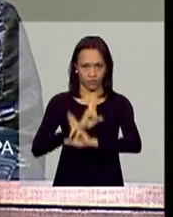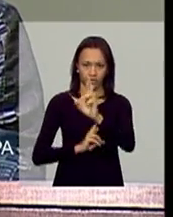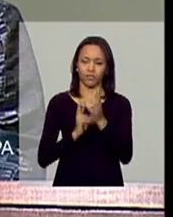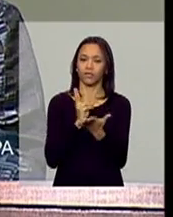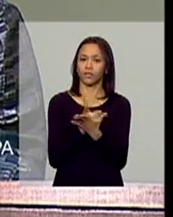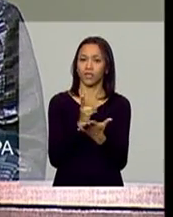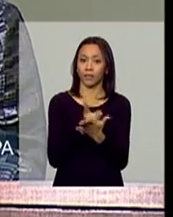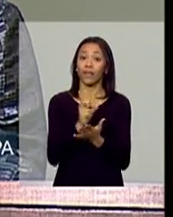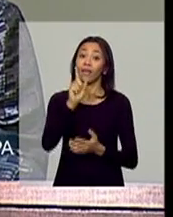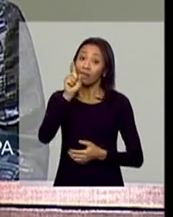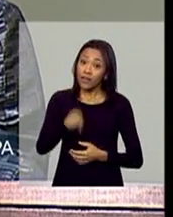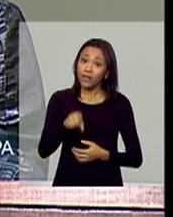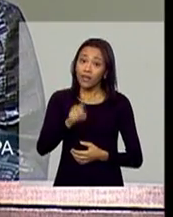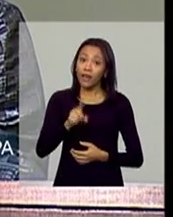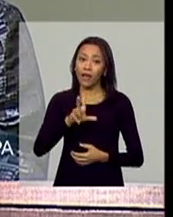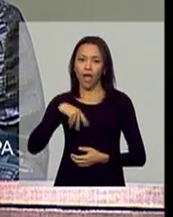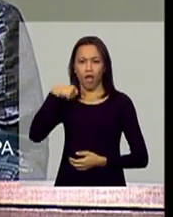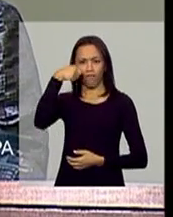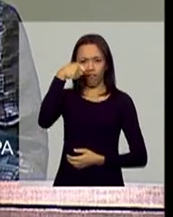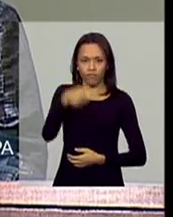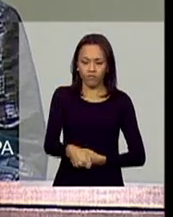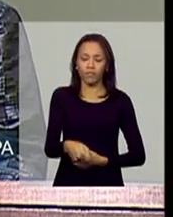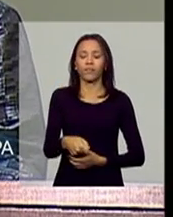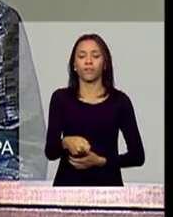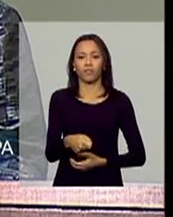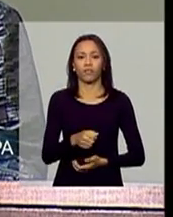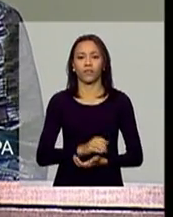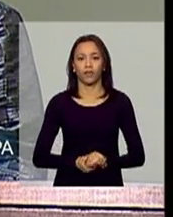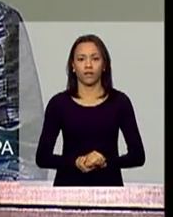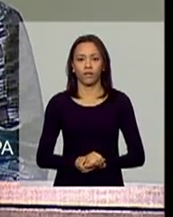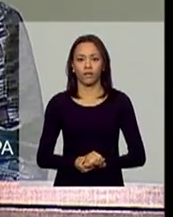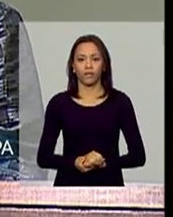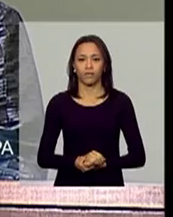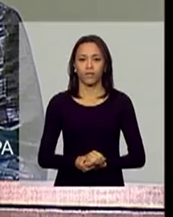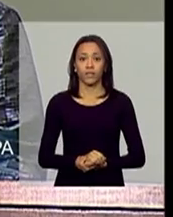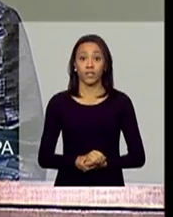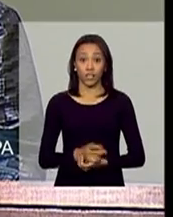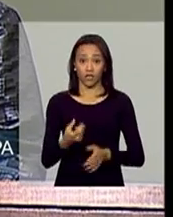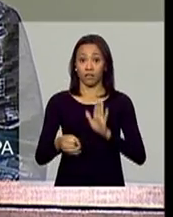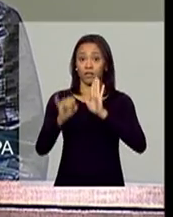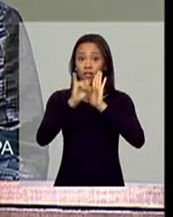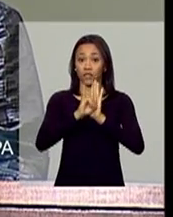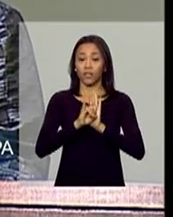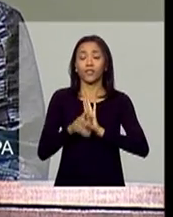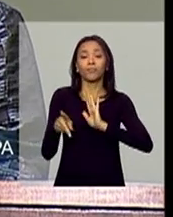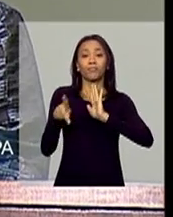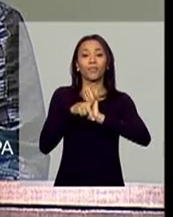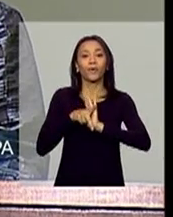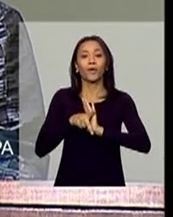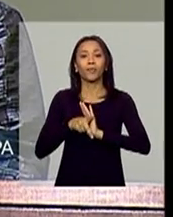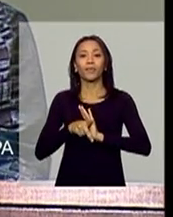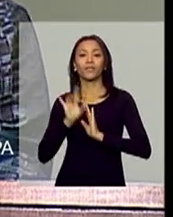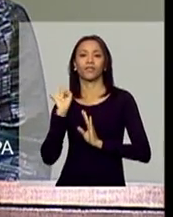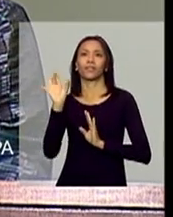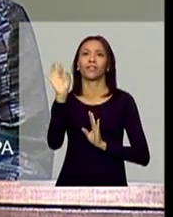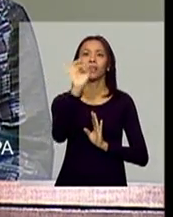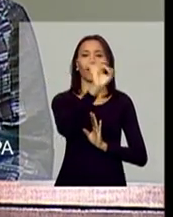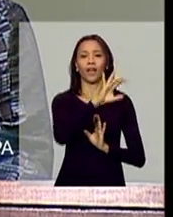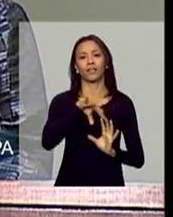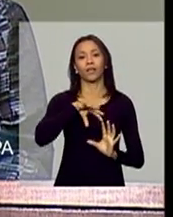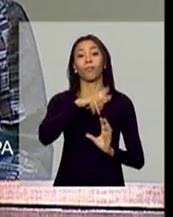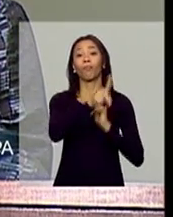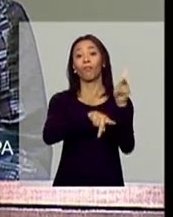como condição de afirmação da personalidade própria de todos os povos e